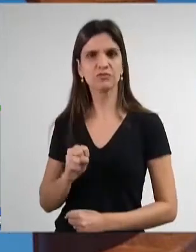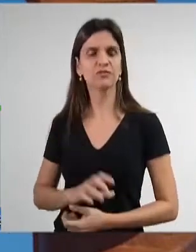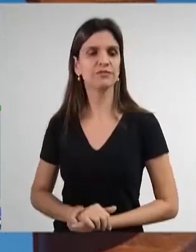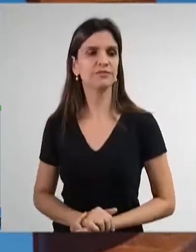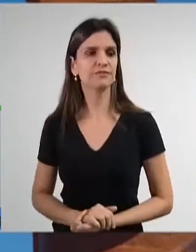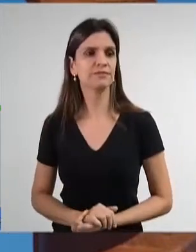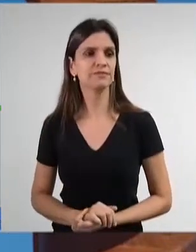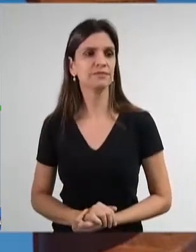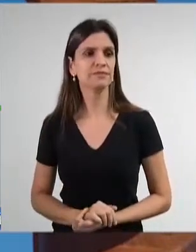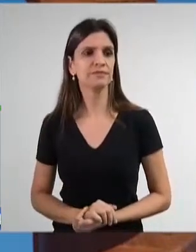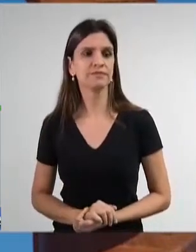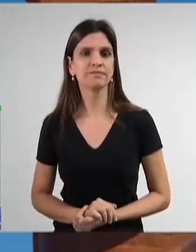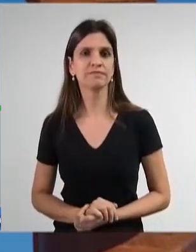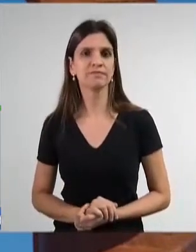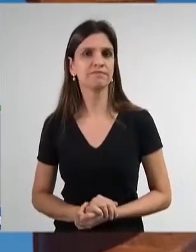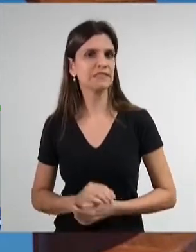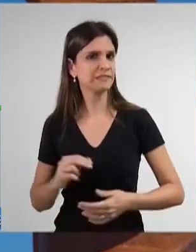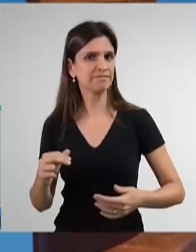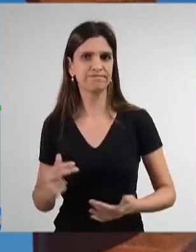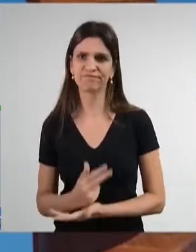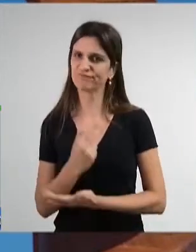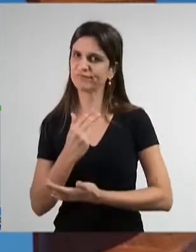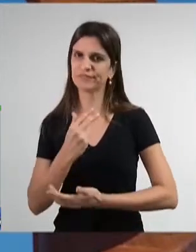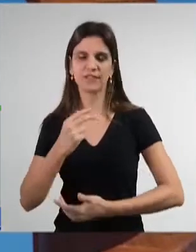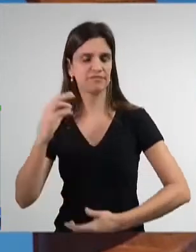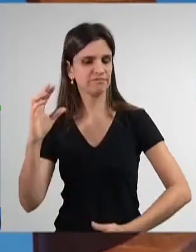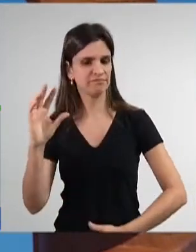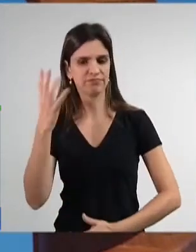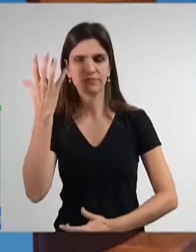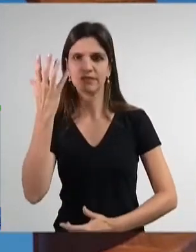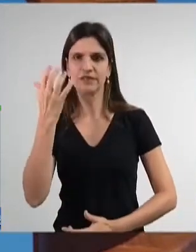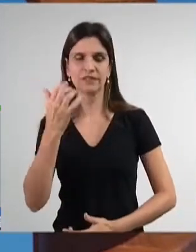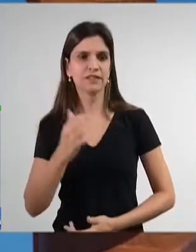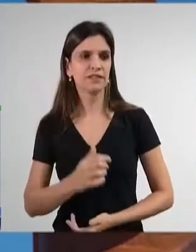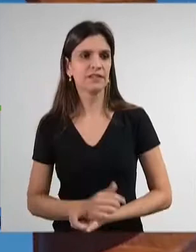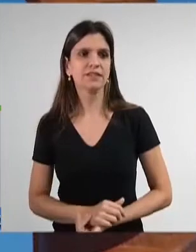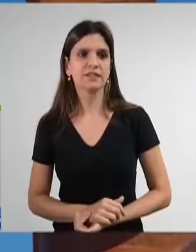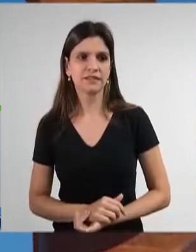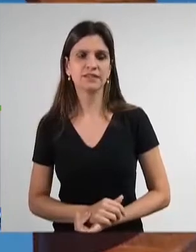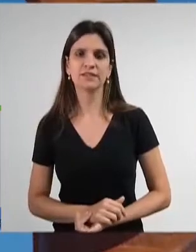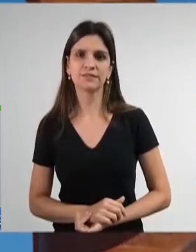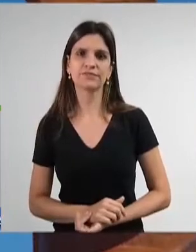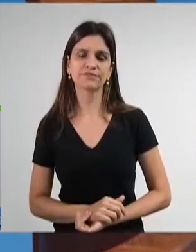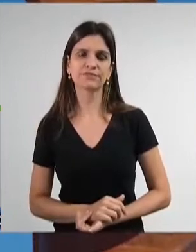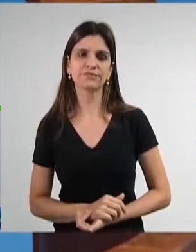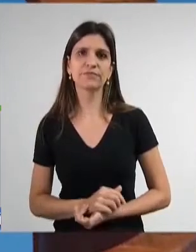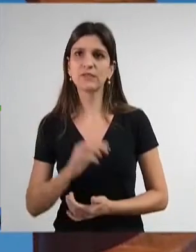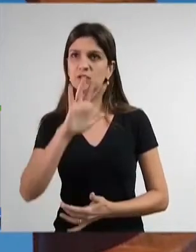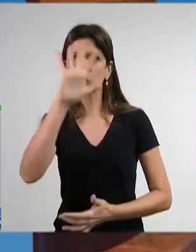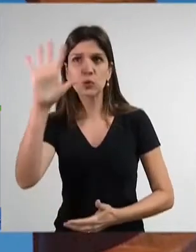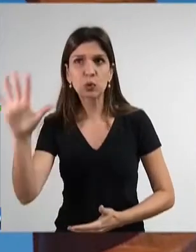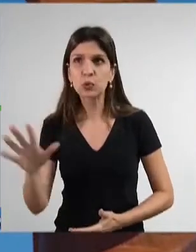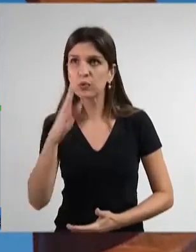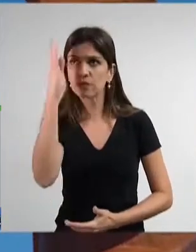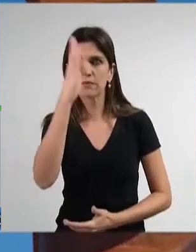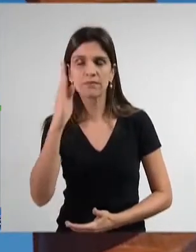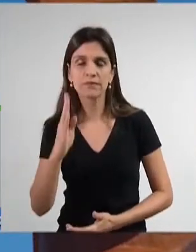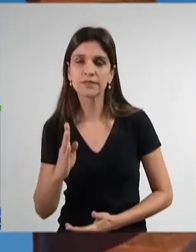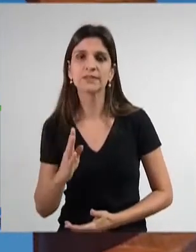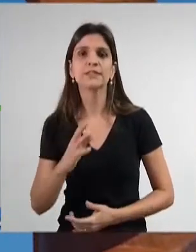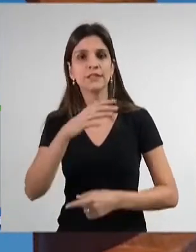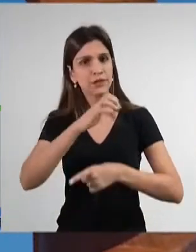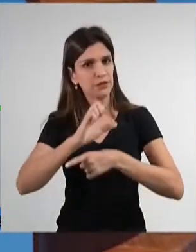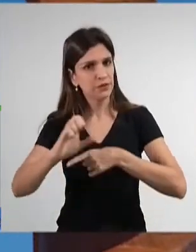nosso país. E aqui em Campo Grande não é diferente, em Dourados não é diferente, enfim, no nosso Mato Grosso do Sul, os números são